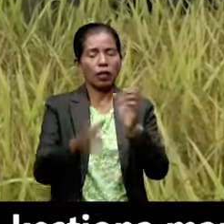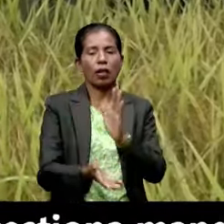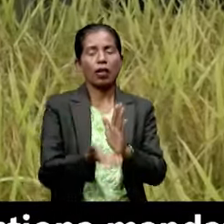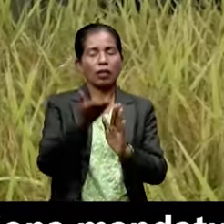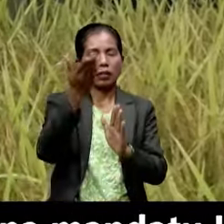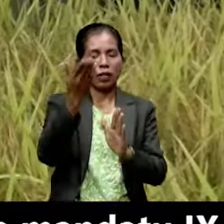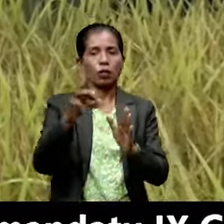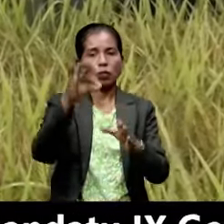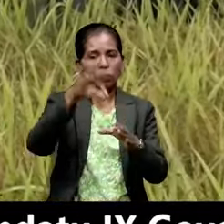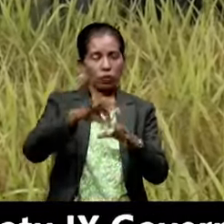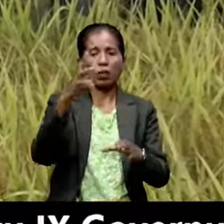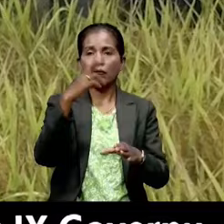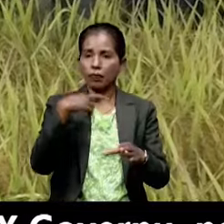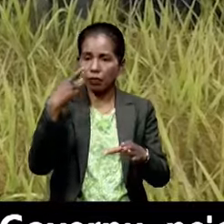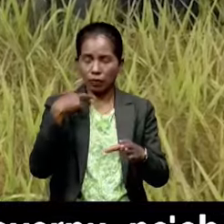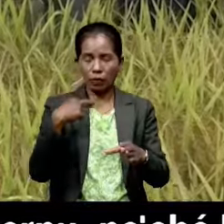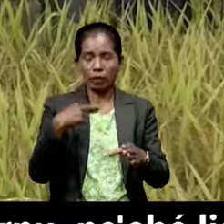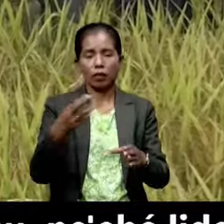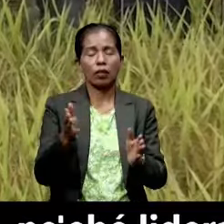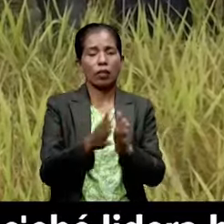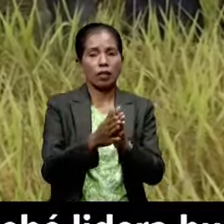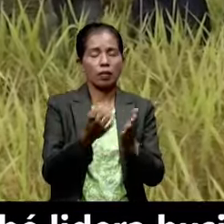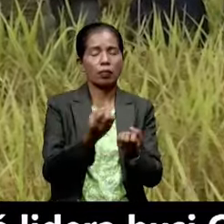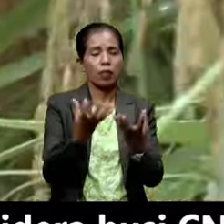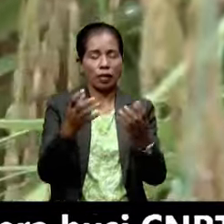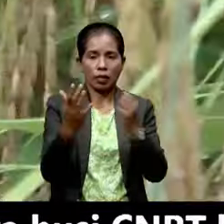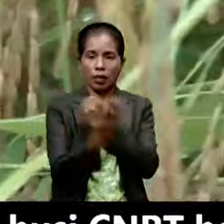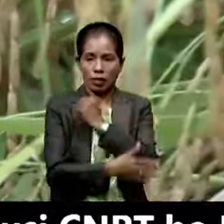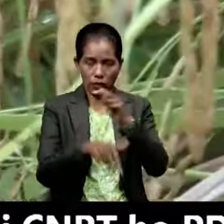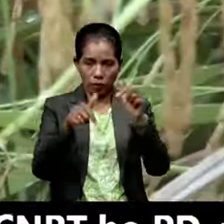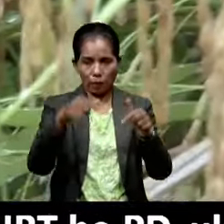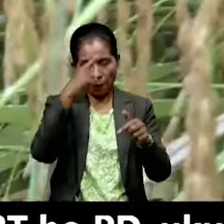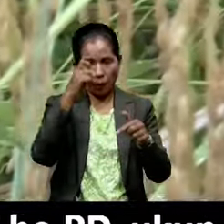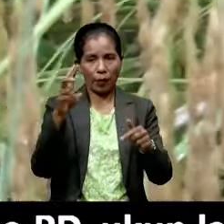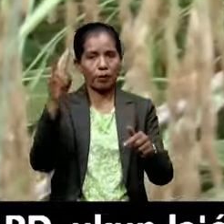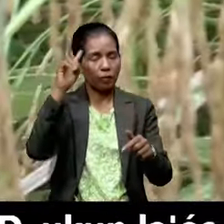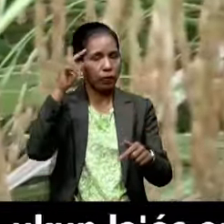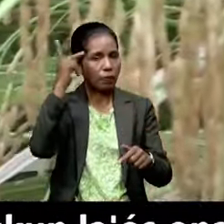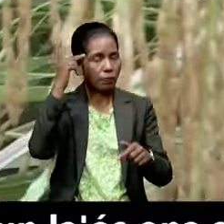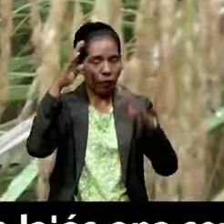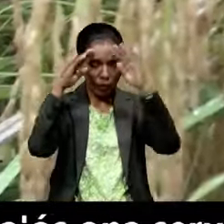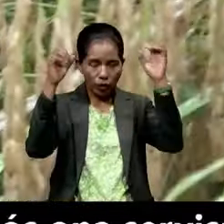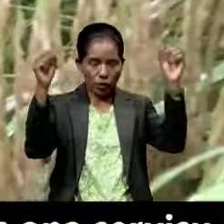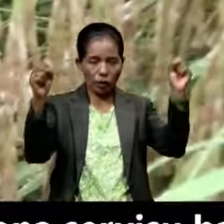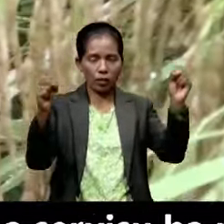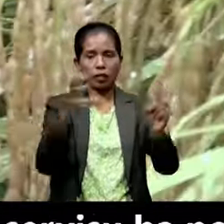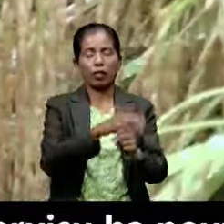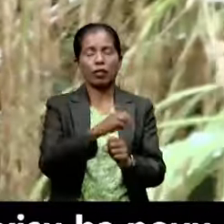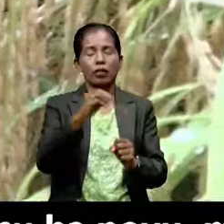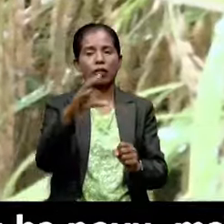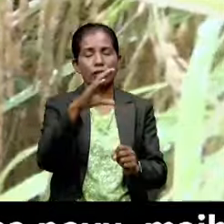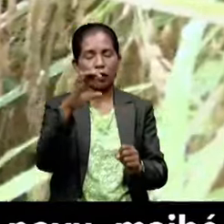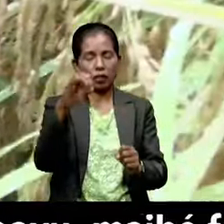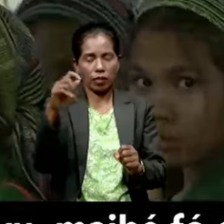produção hare, o quantidade nebe bot e a relaran. Tambane, vice-presidente da Câmara Comércio na Indústria Timor-Leste, ba